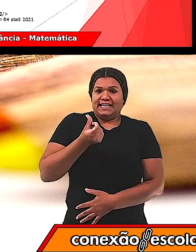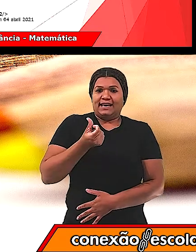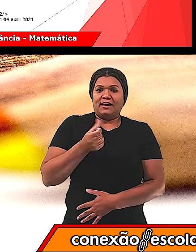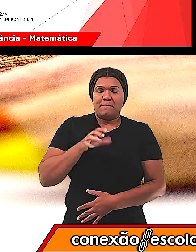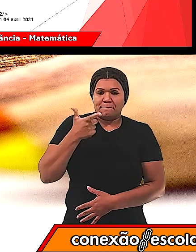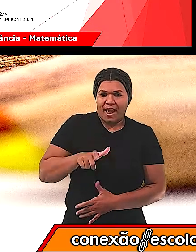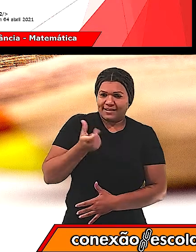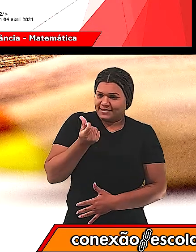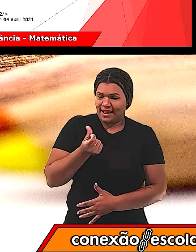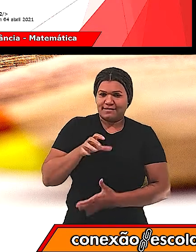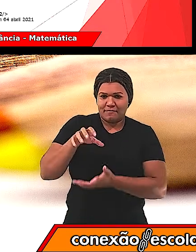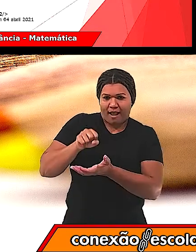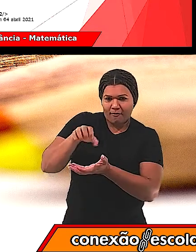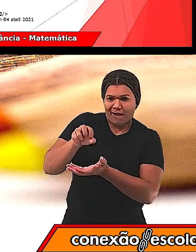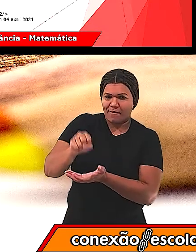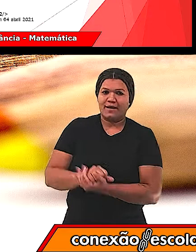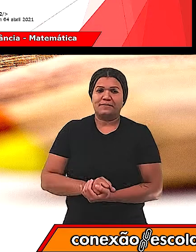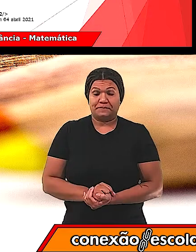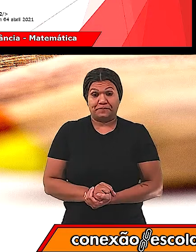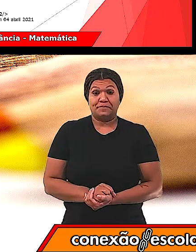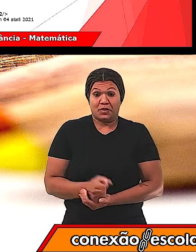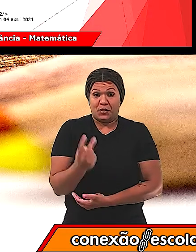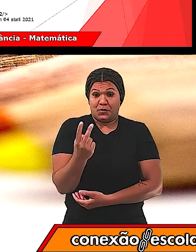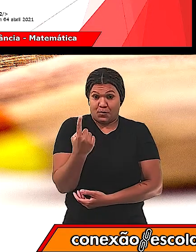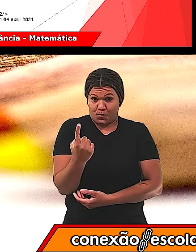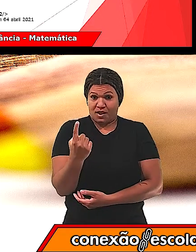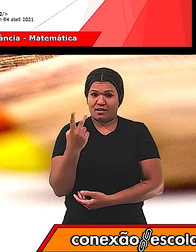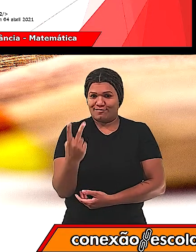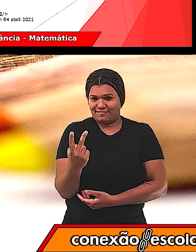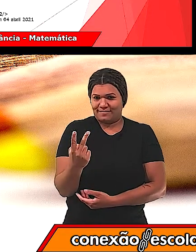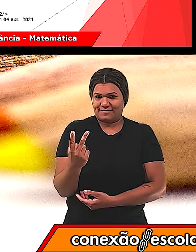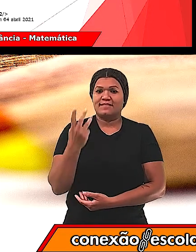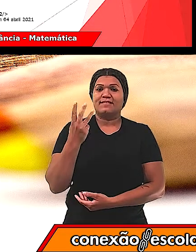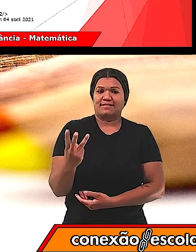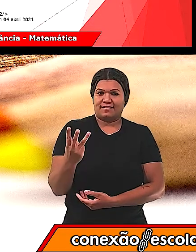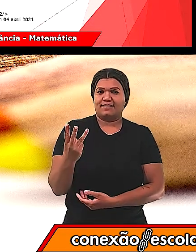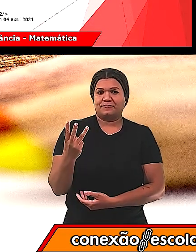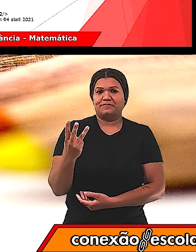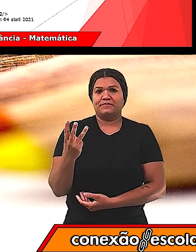bolinhas. 1, 2, 3,